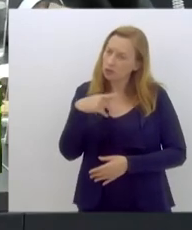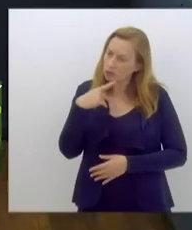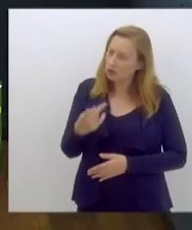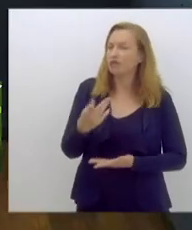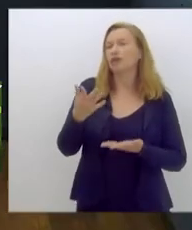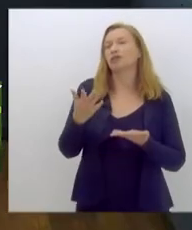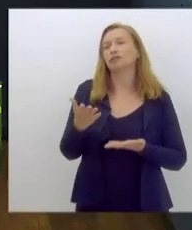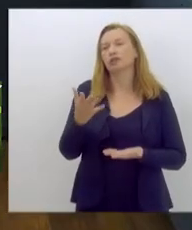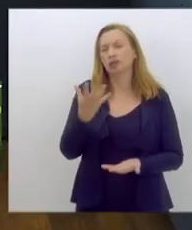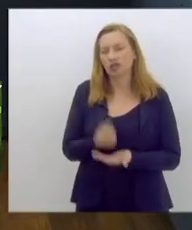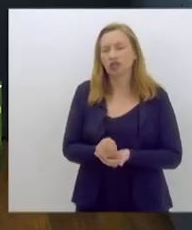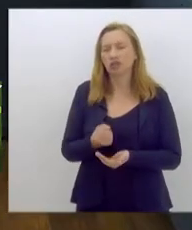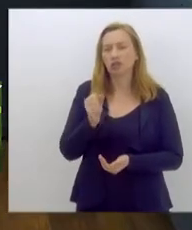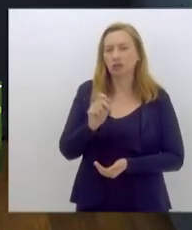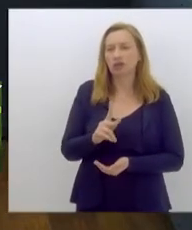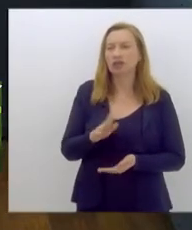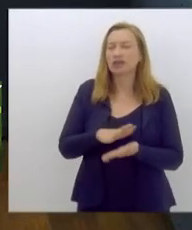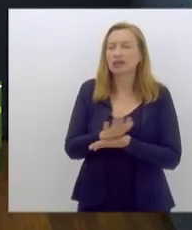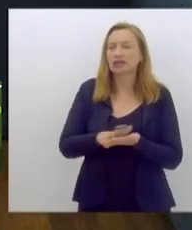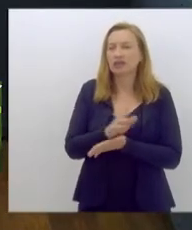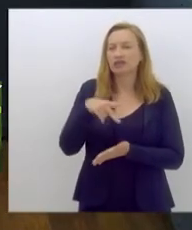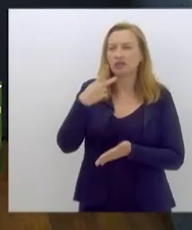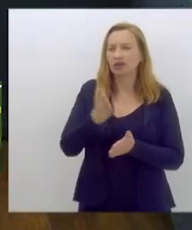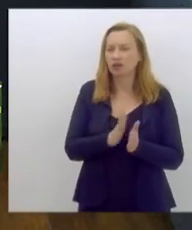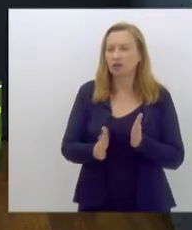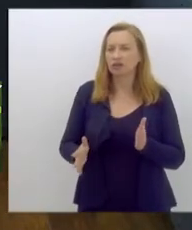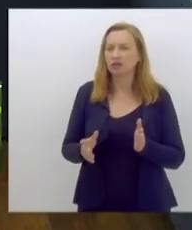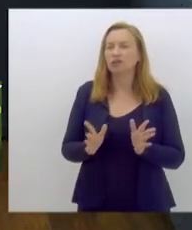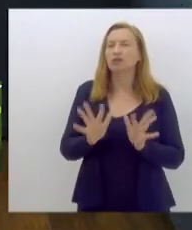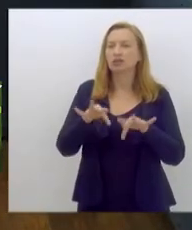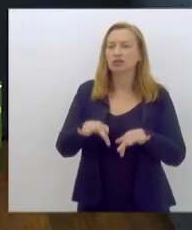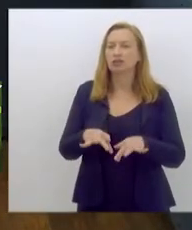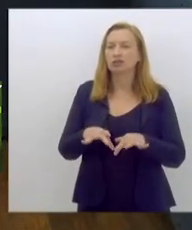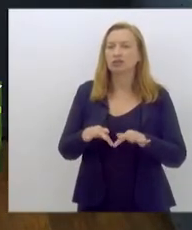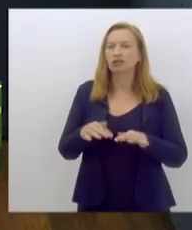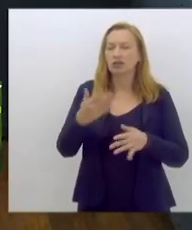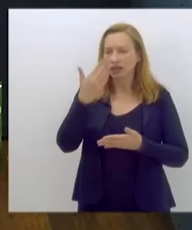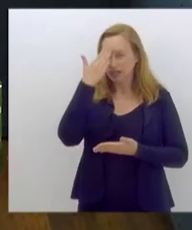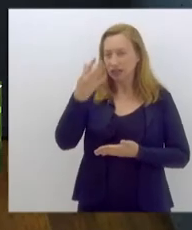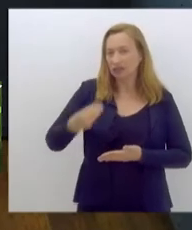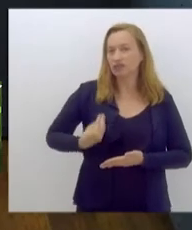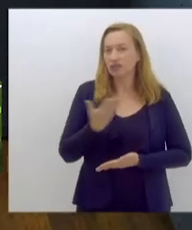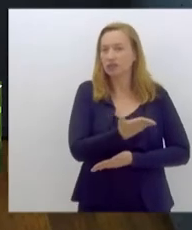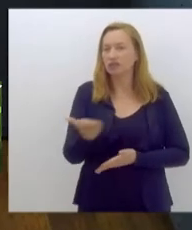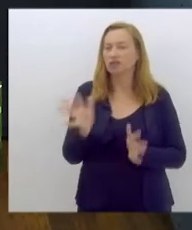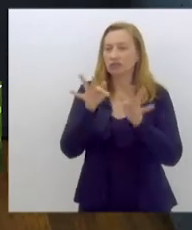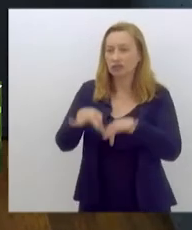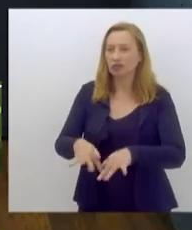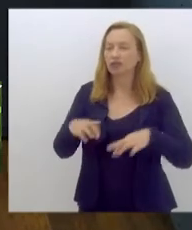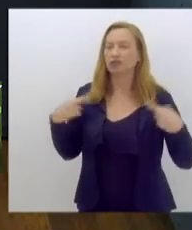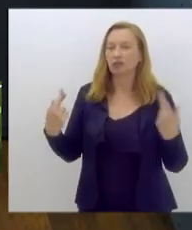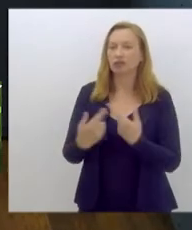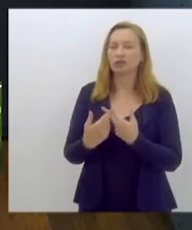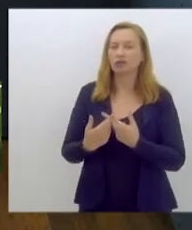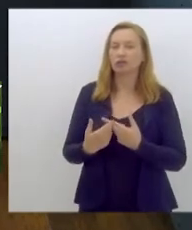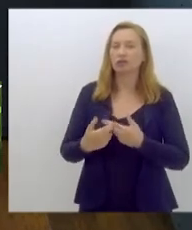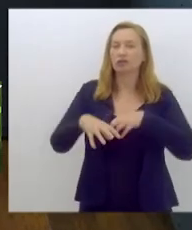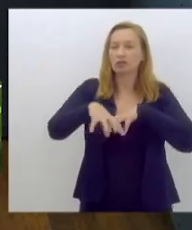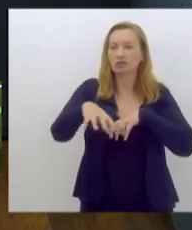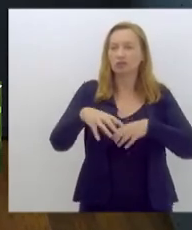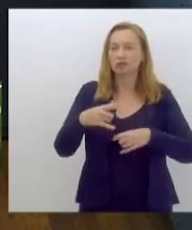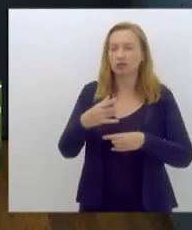descontentamento. Registrado, ok. Nada mais havendo a tratar, agradeço a presença e participação de todos e dou por encerrada a reunião semipresencial da